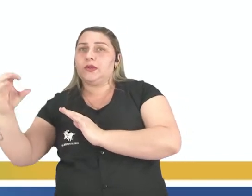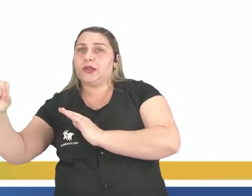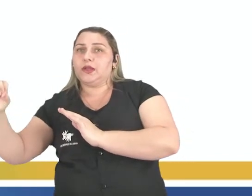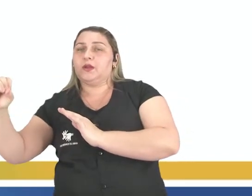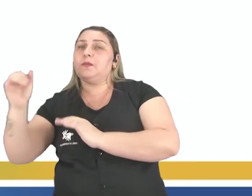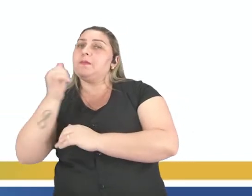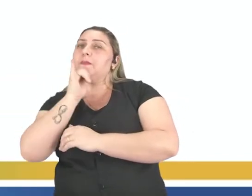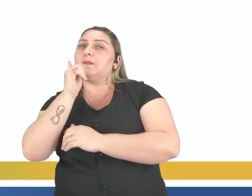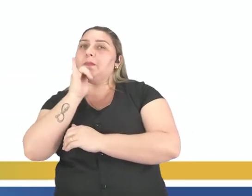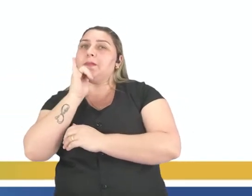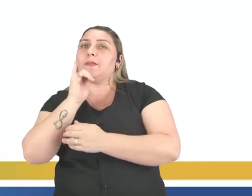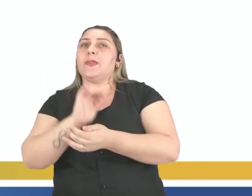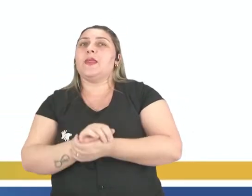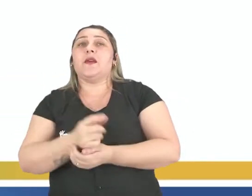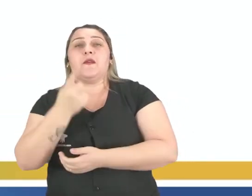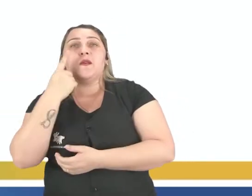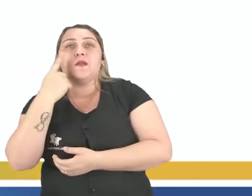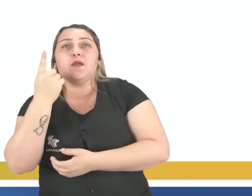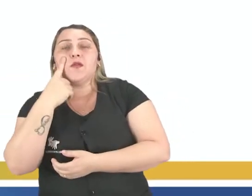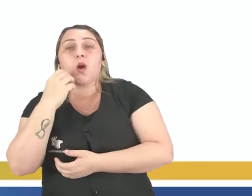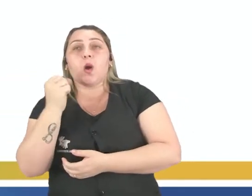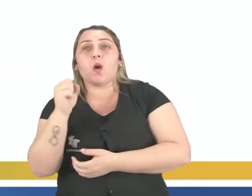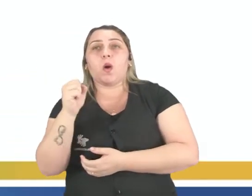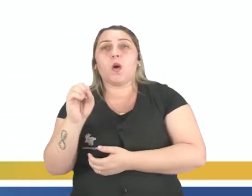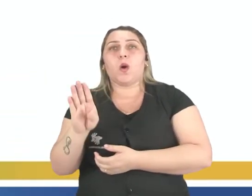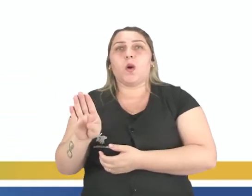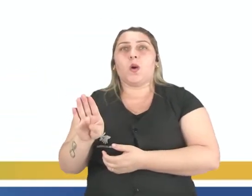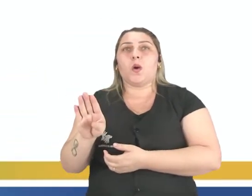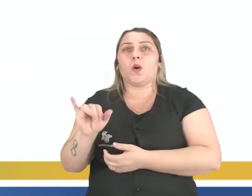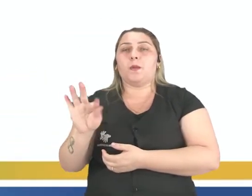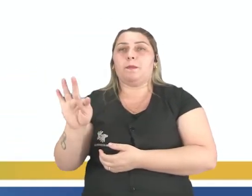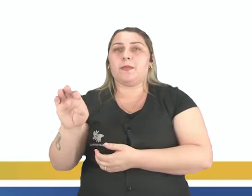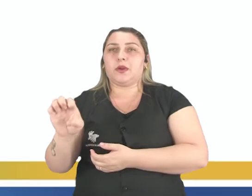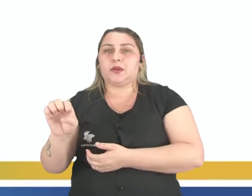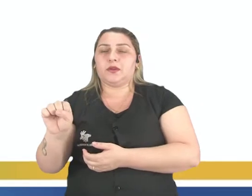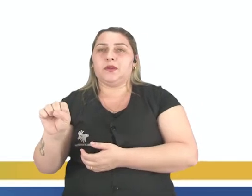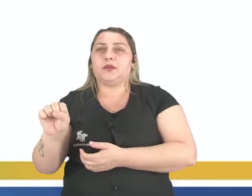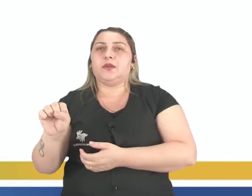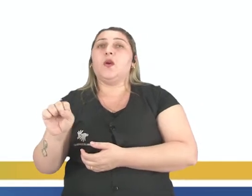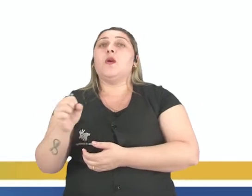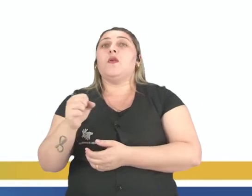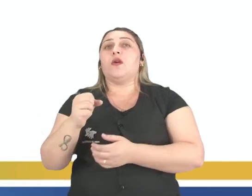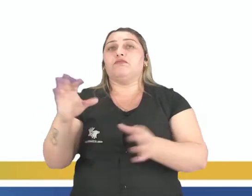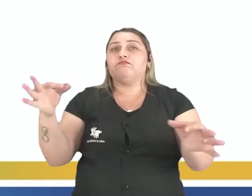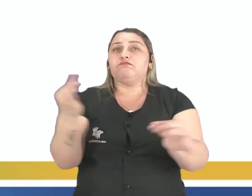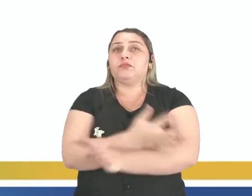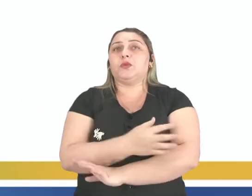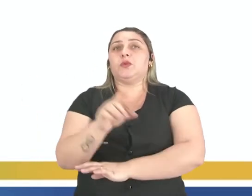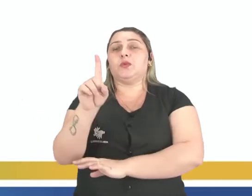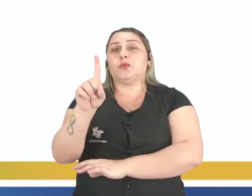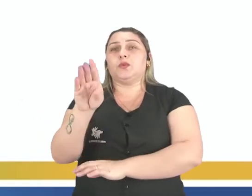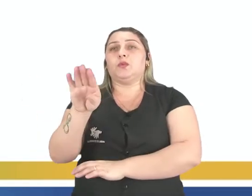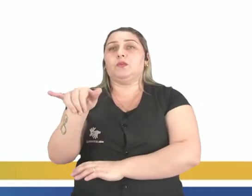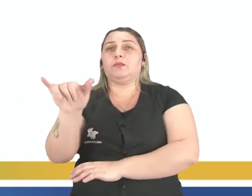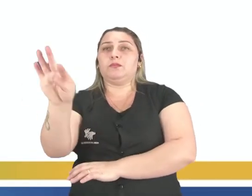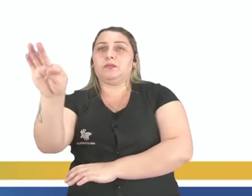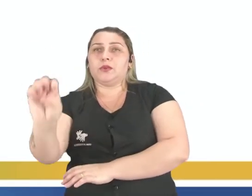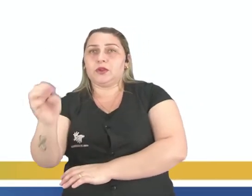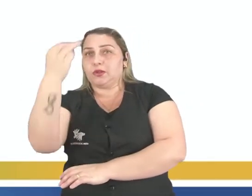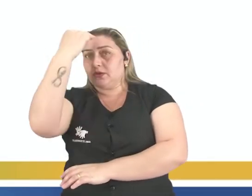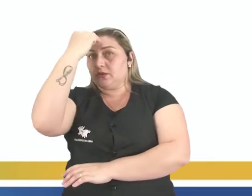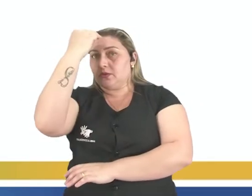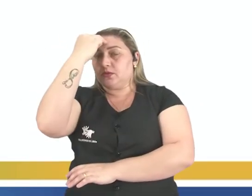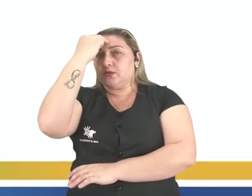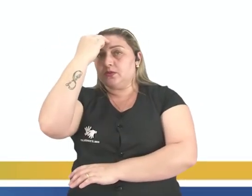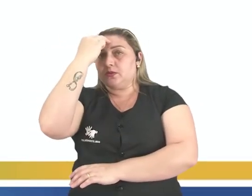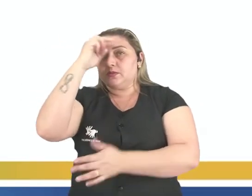10010010, por exemplo, repare que eu tenho aí 8 bits. Aí eu formei um byte de memória. Então, um byte é